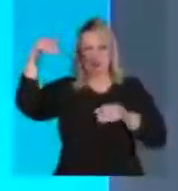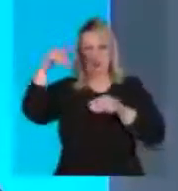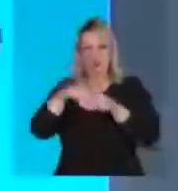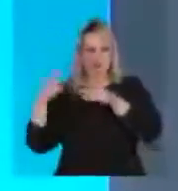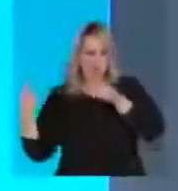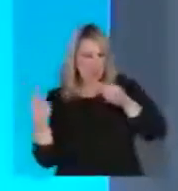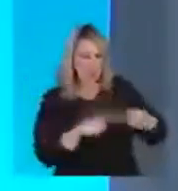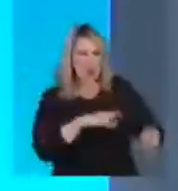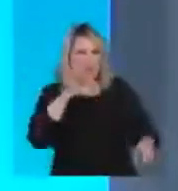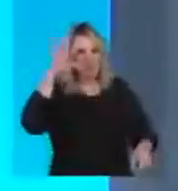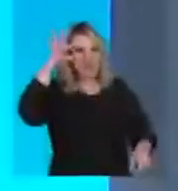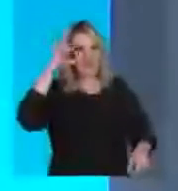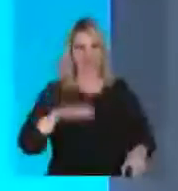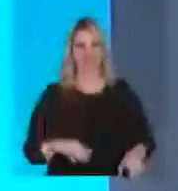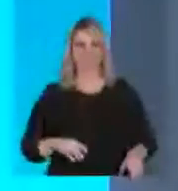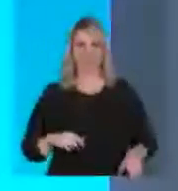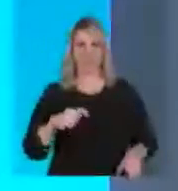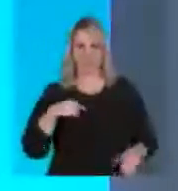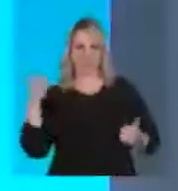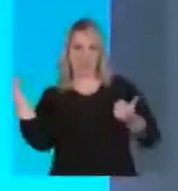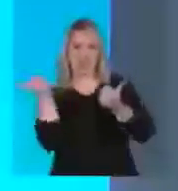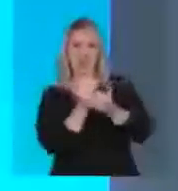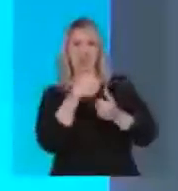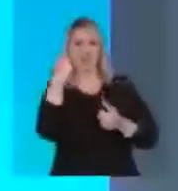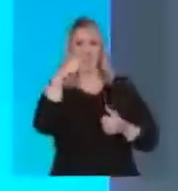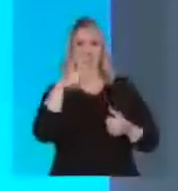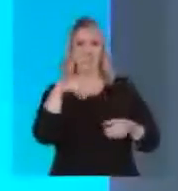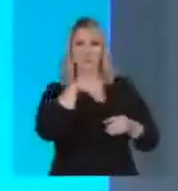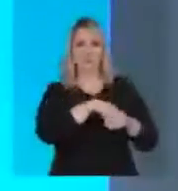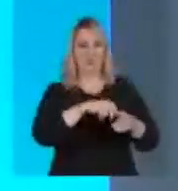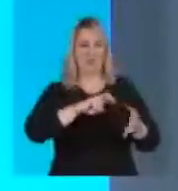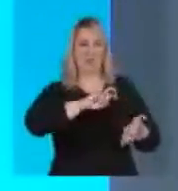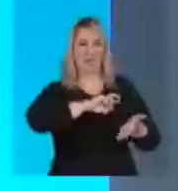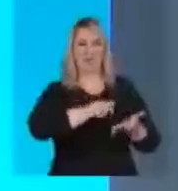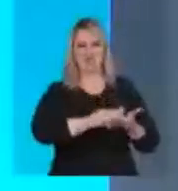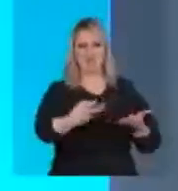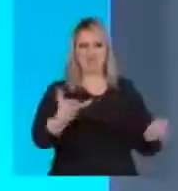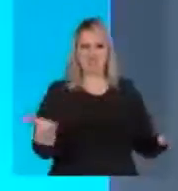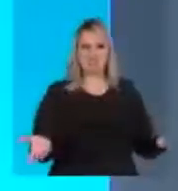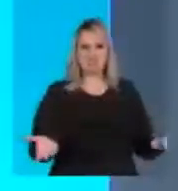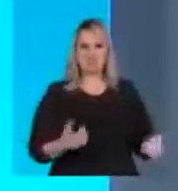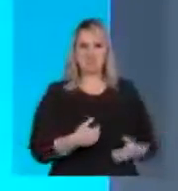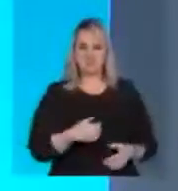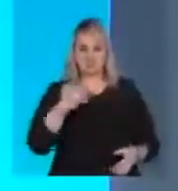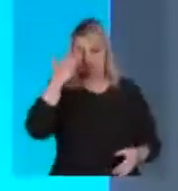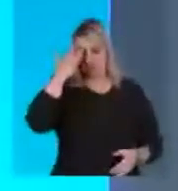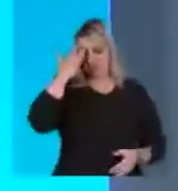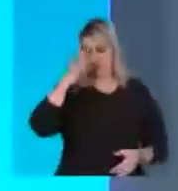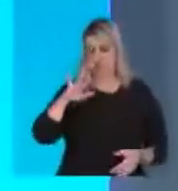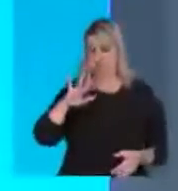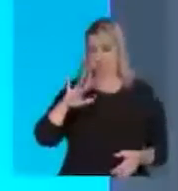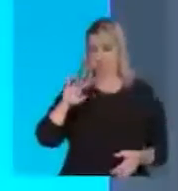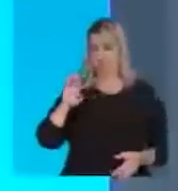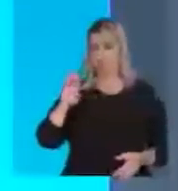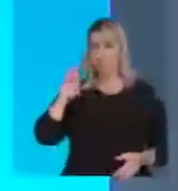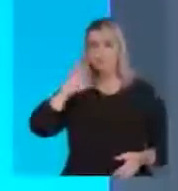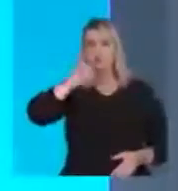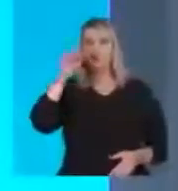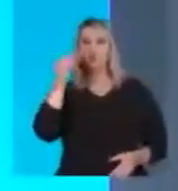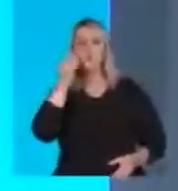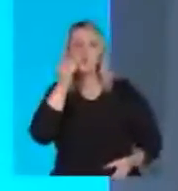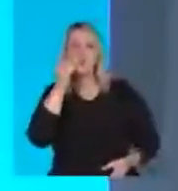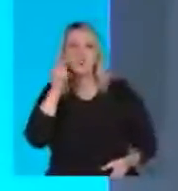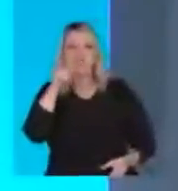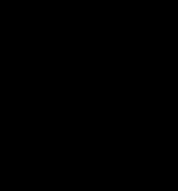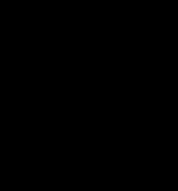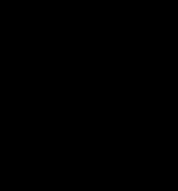dilma depois se licenciou botão suplente para votar no seu impeachment aliás eu não sei se foi com os pilatos ou judas que pisou